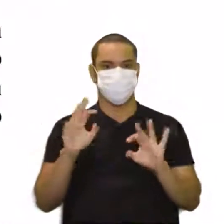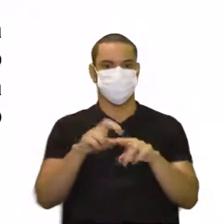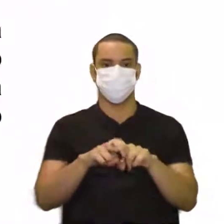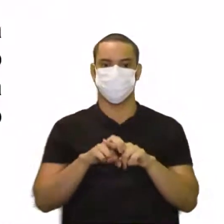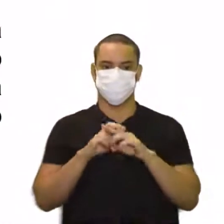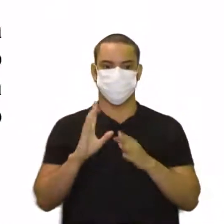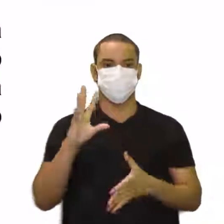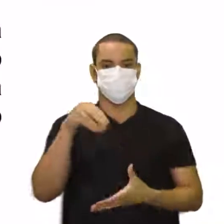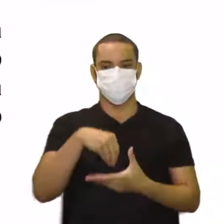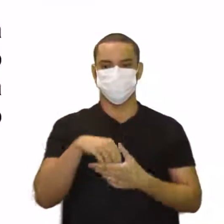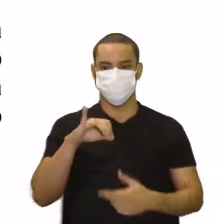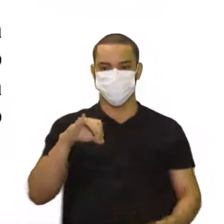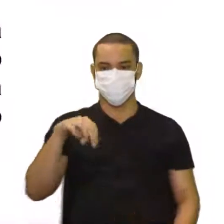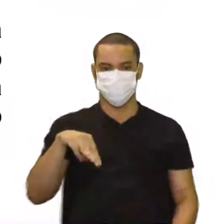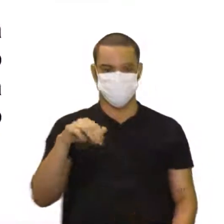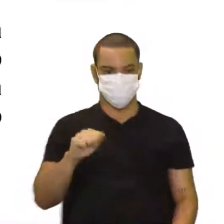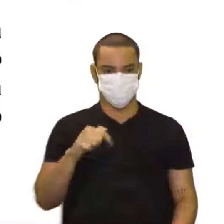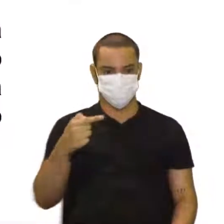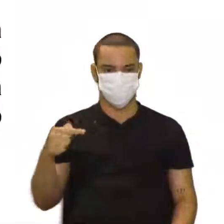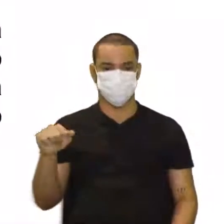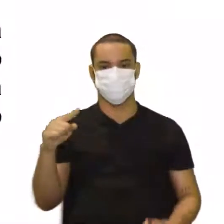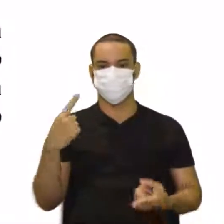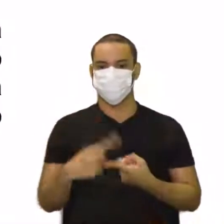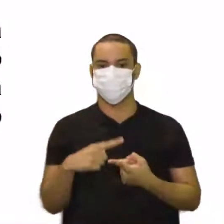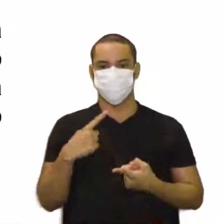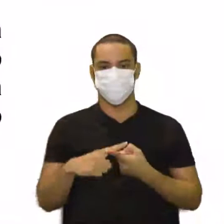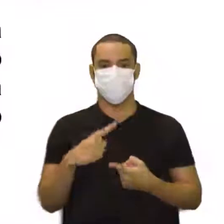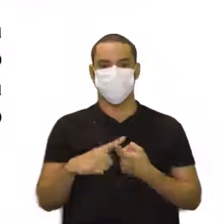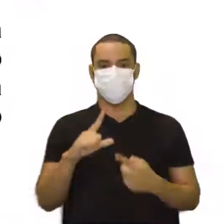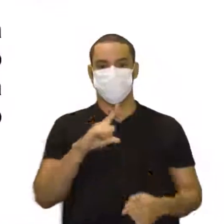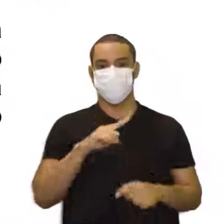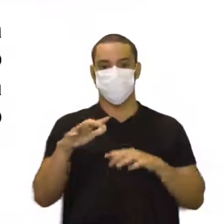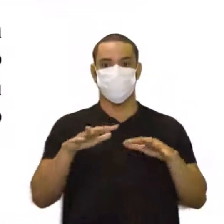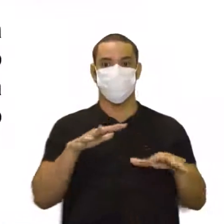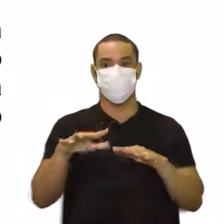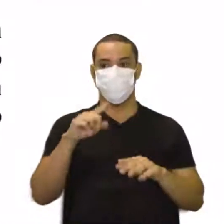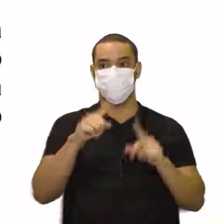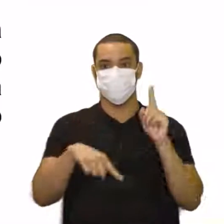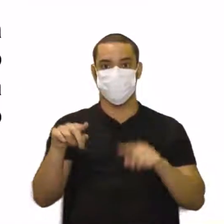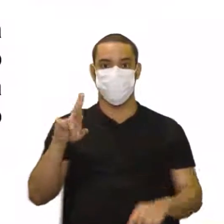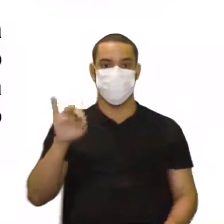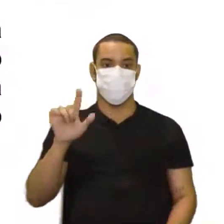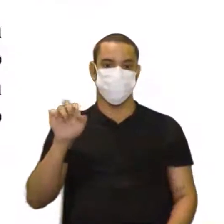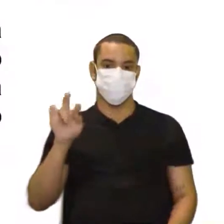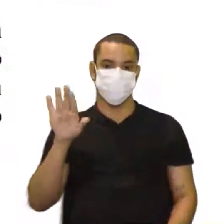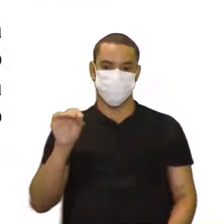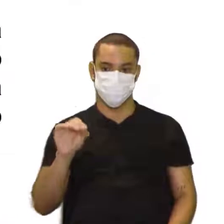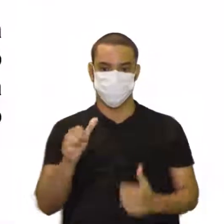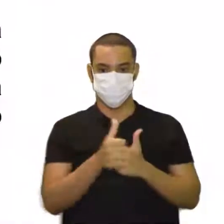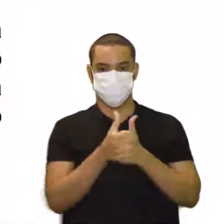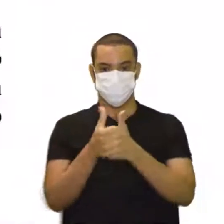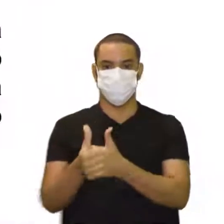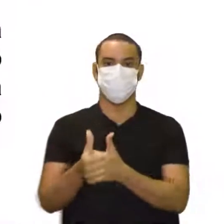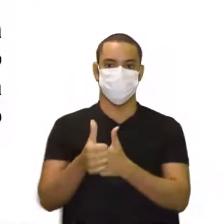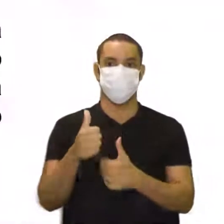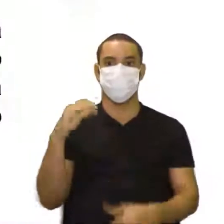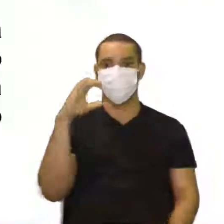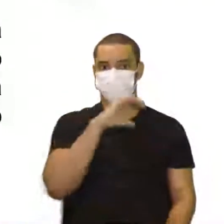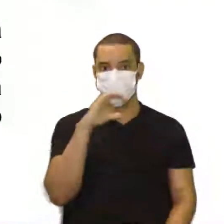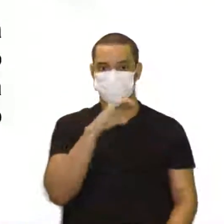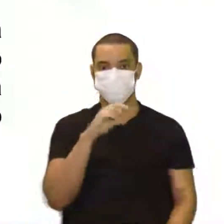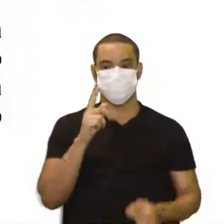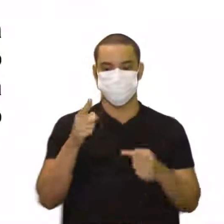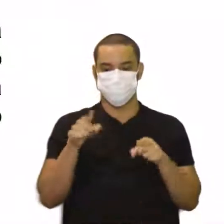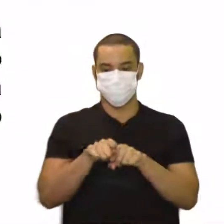do ímã, ok? Porque aí eu vou ter um movimento relativo, né, pessoal? Com velocidade constante, então não vou